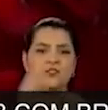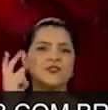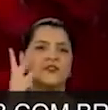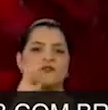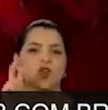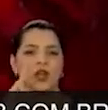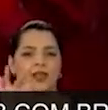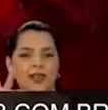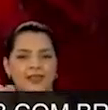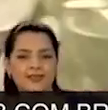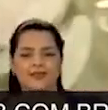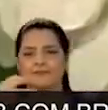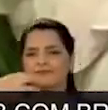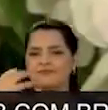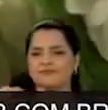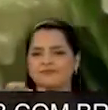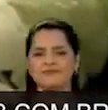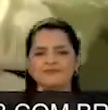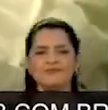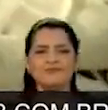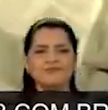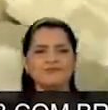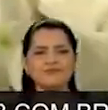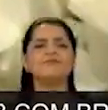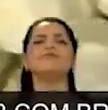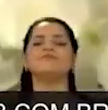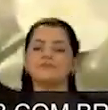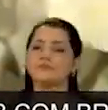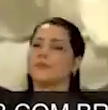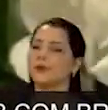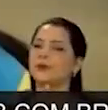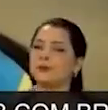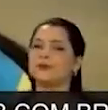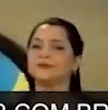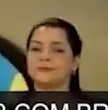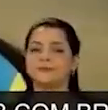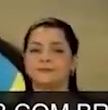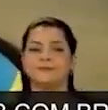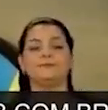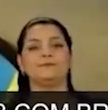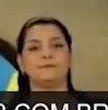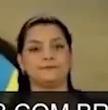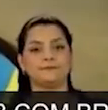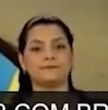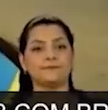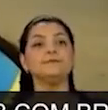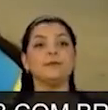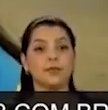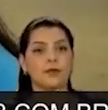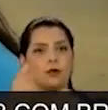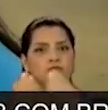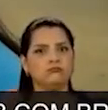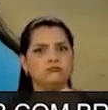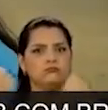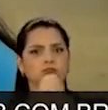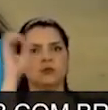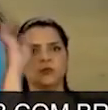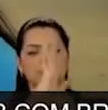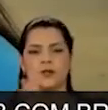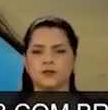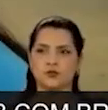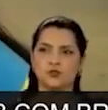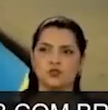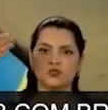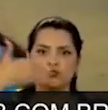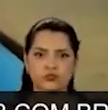violetas, begônias, gérberas, hortênsias também são muito procuradas. Como muitos atacadistas de várias regiões do Brasil vêm